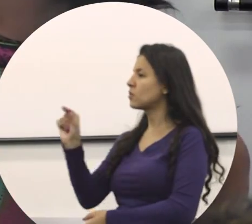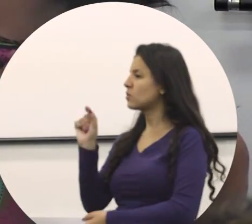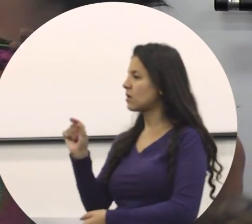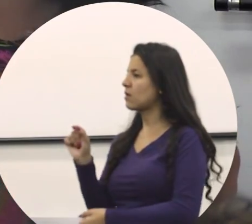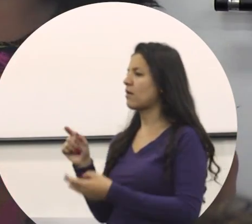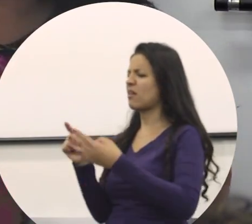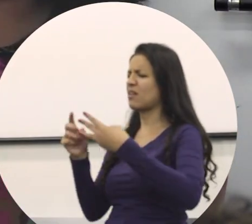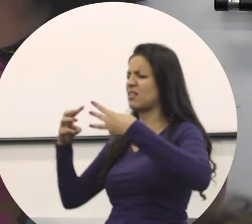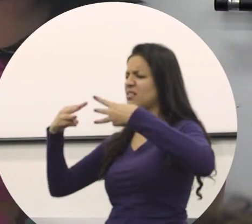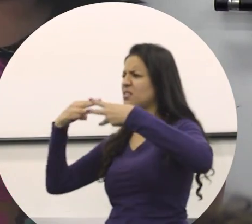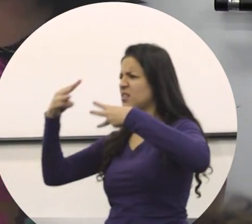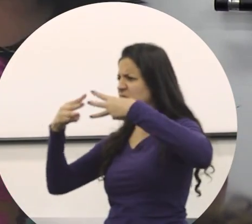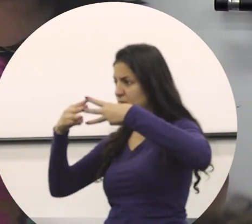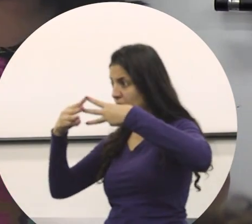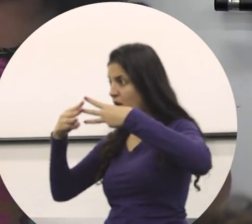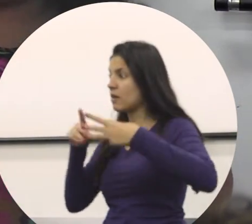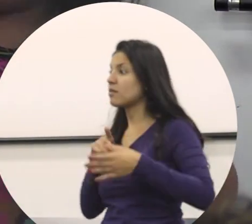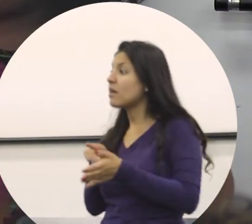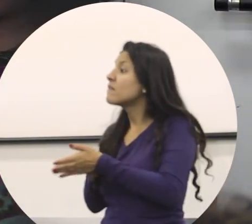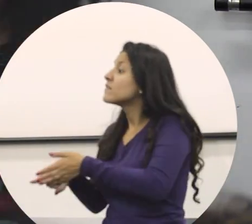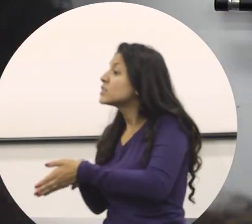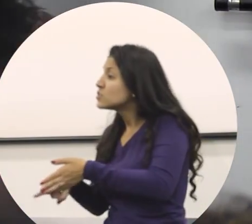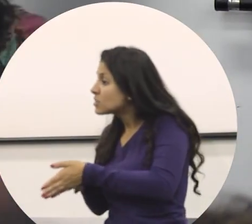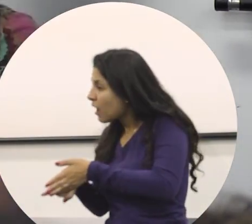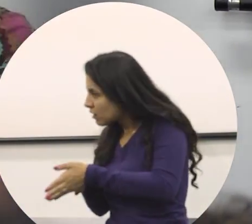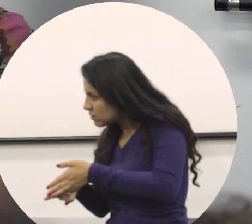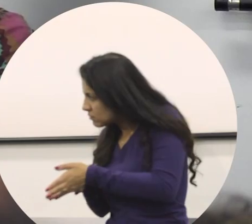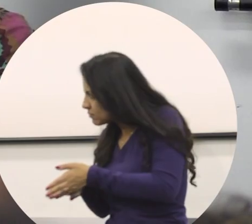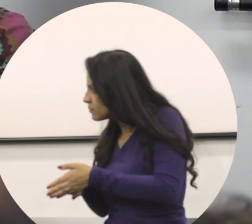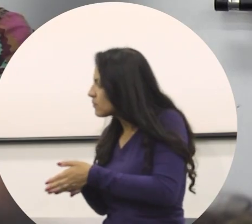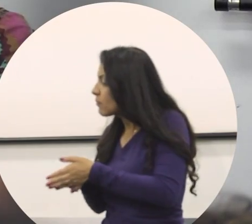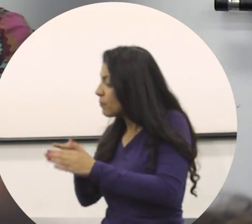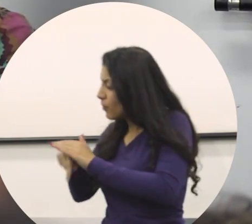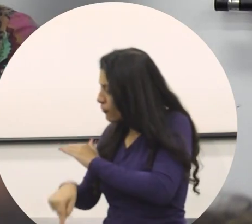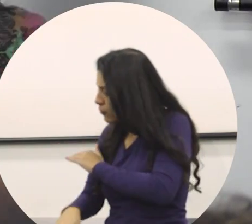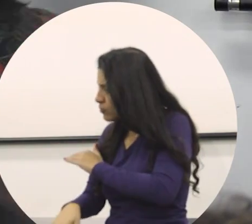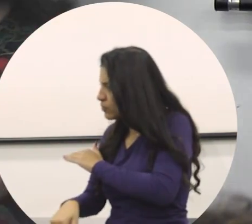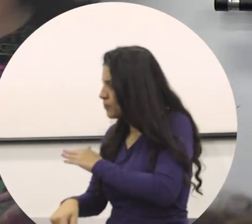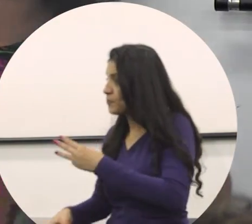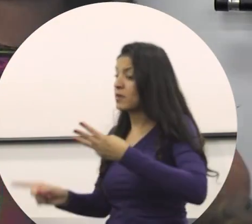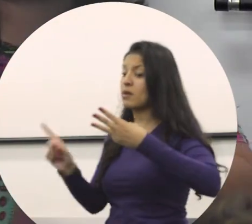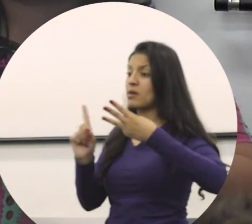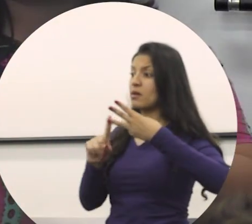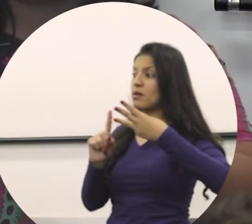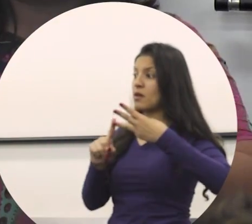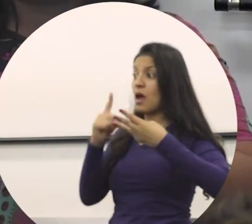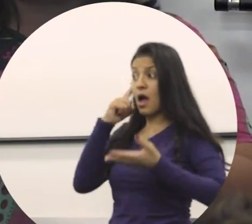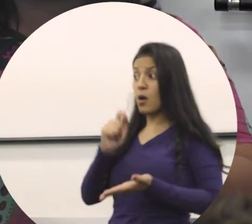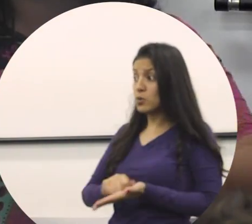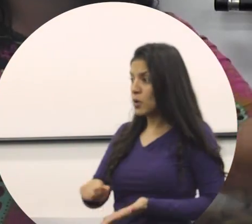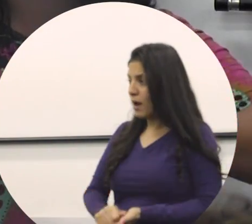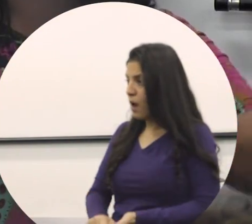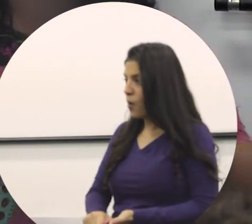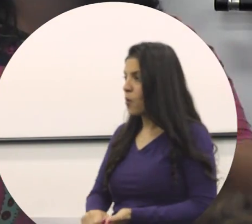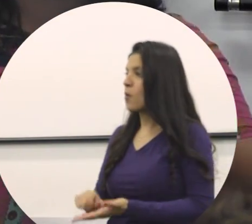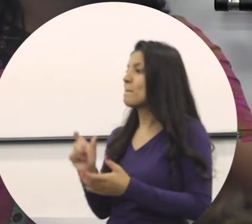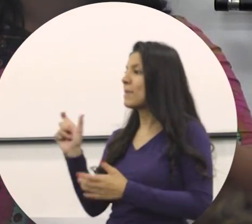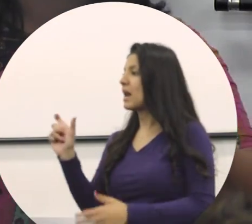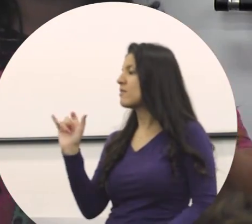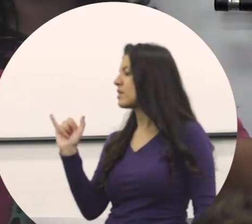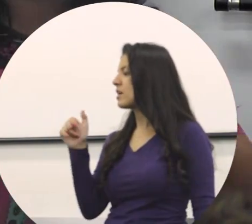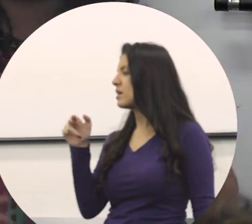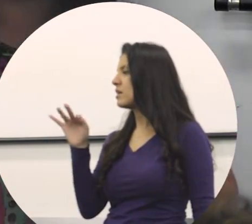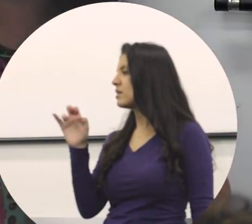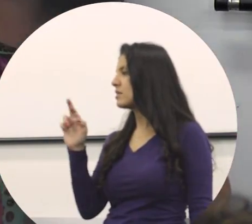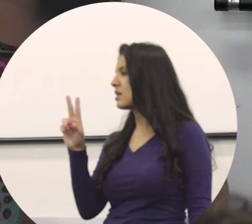a aprofundar um pouco mais nessa língua. Enquanto que no ciclo autoral é intervir. E aí quando a gente pensa